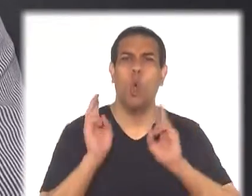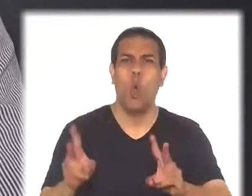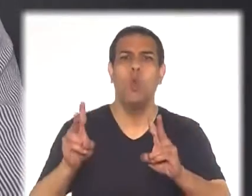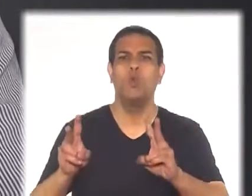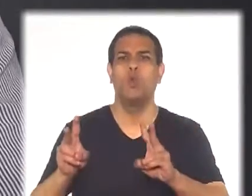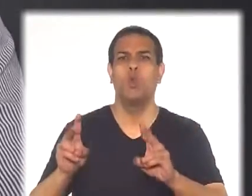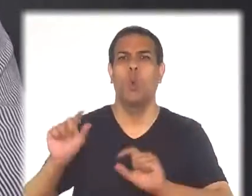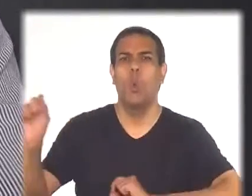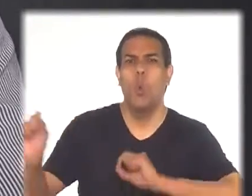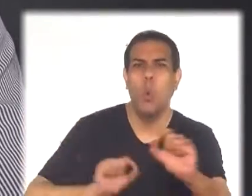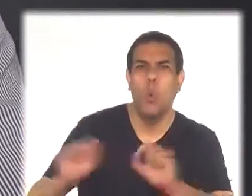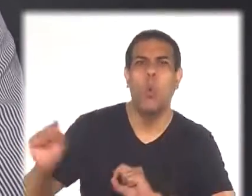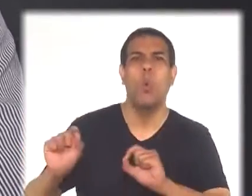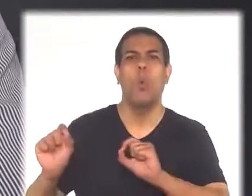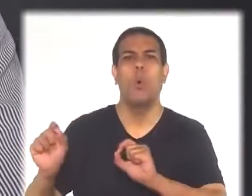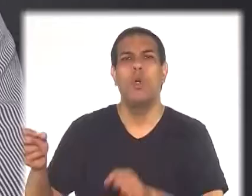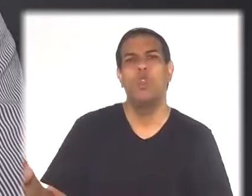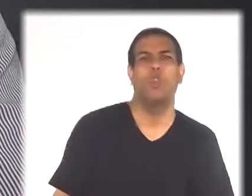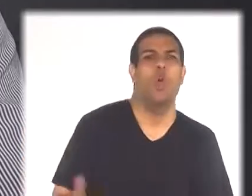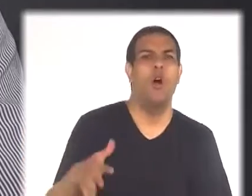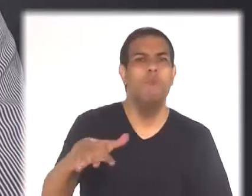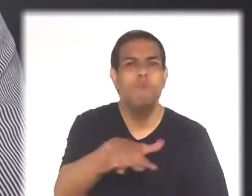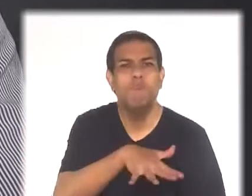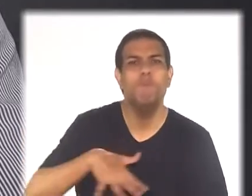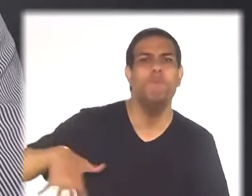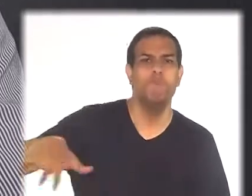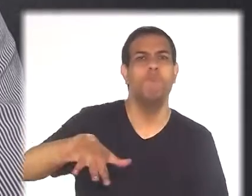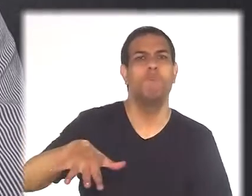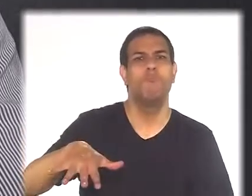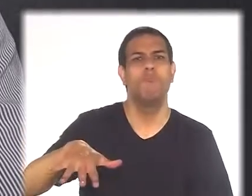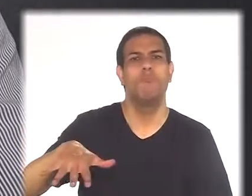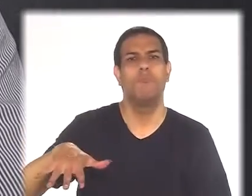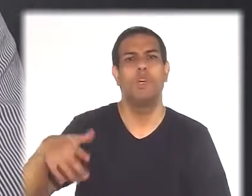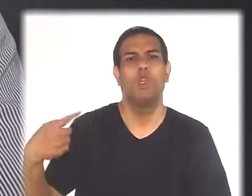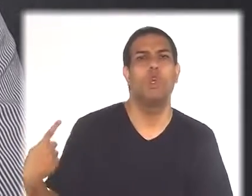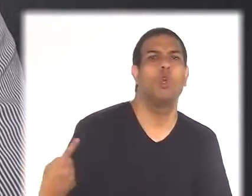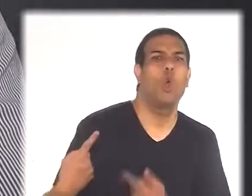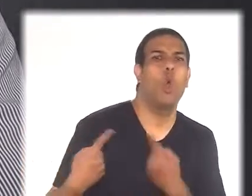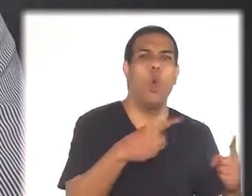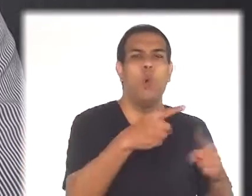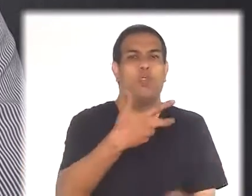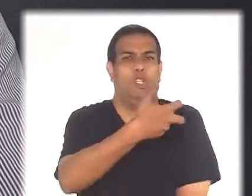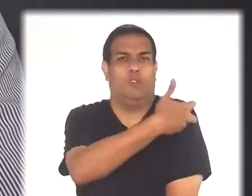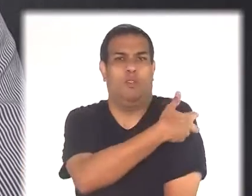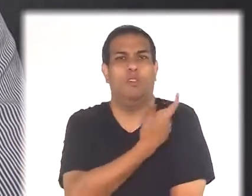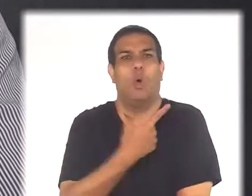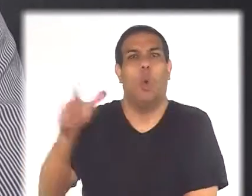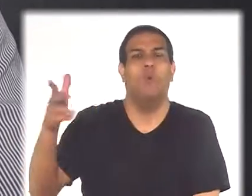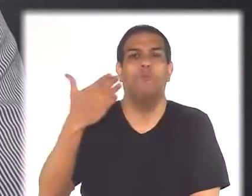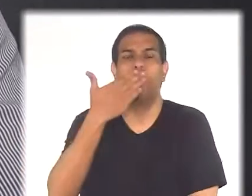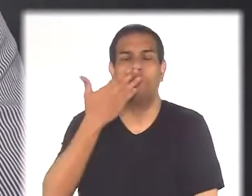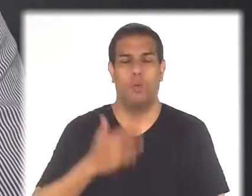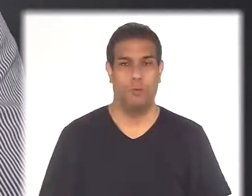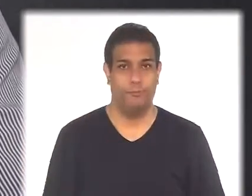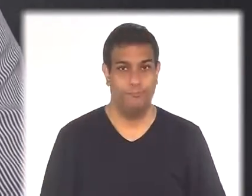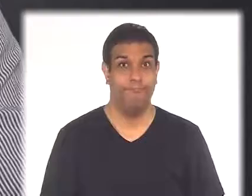estrutura suficiente para continuar alimentando esse plano de forma eficaz durante os próximos anos